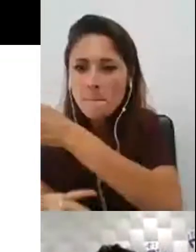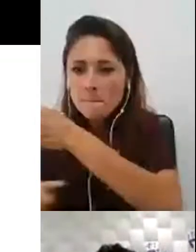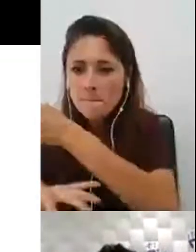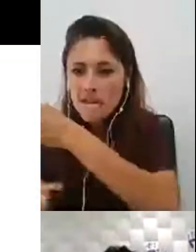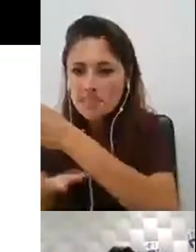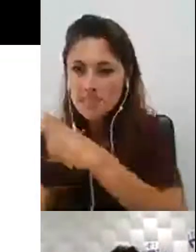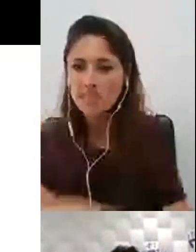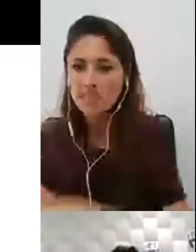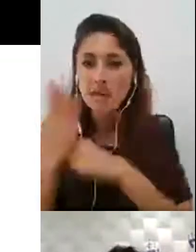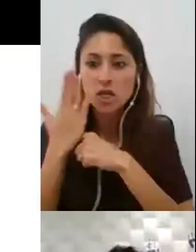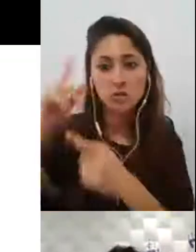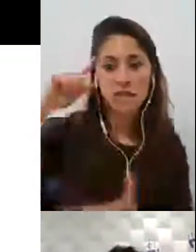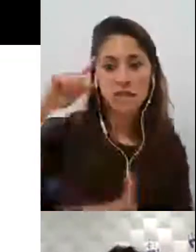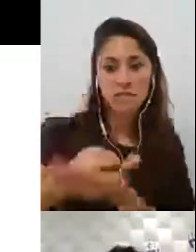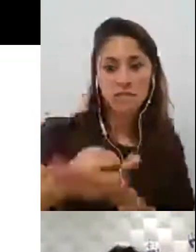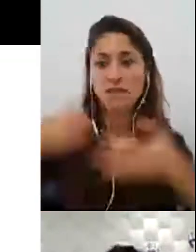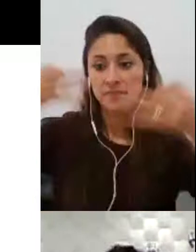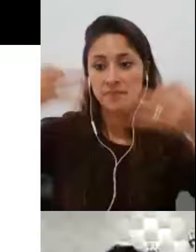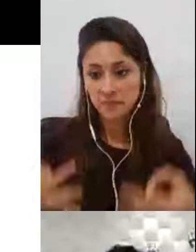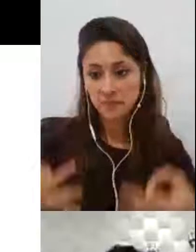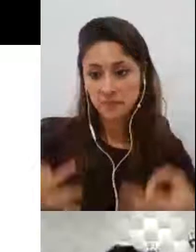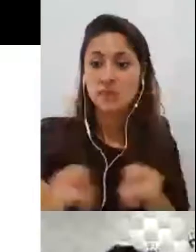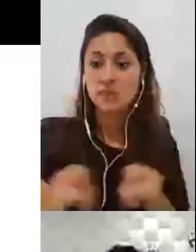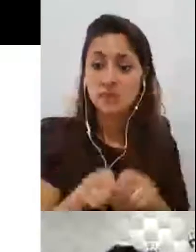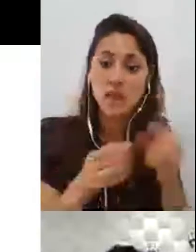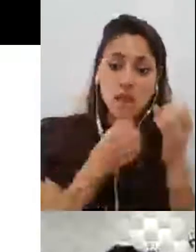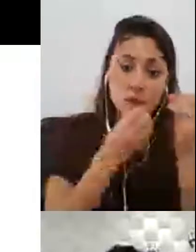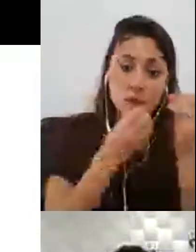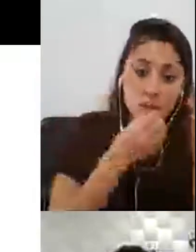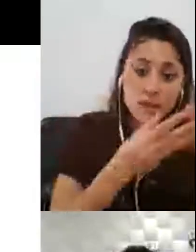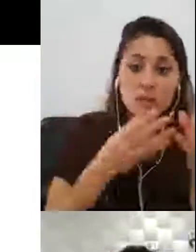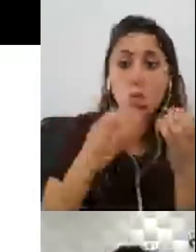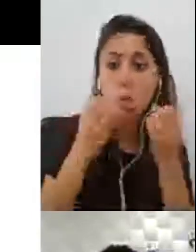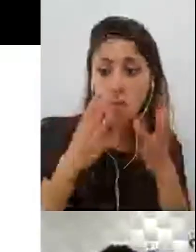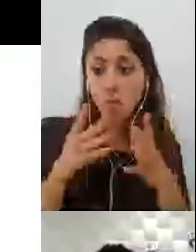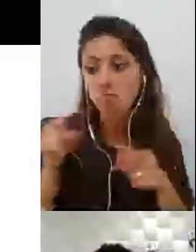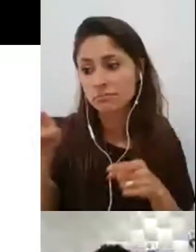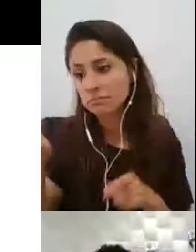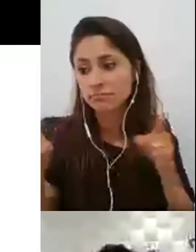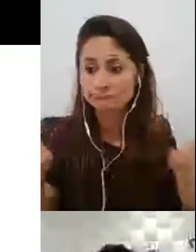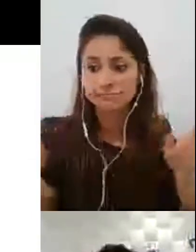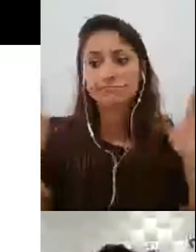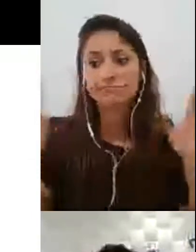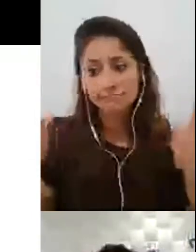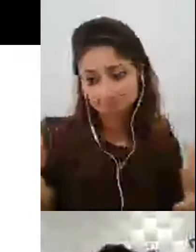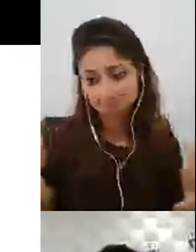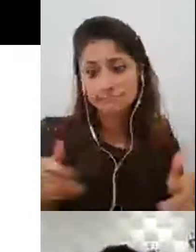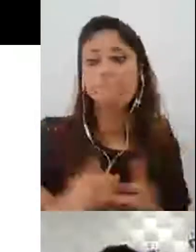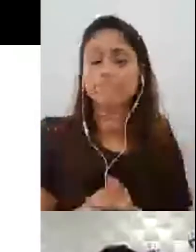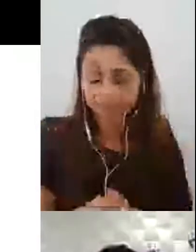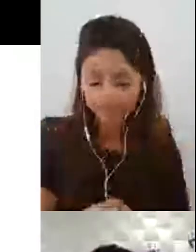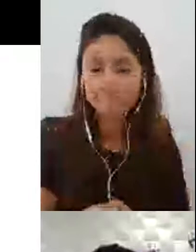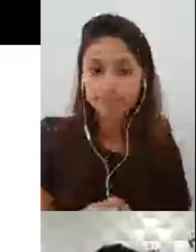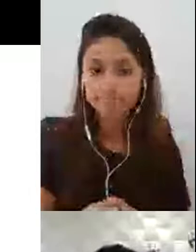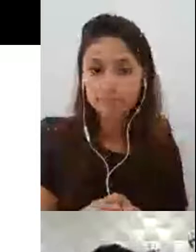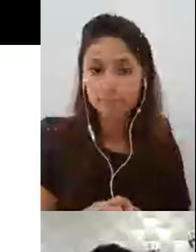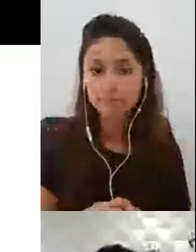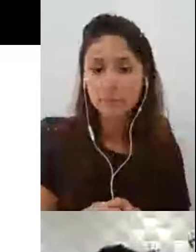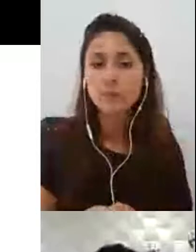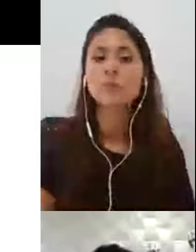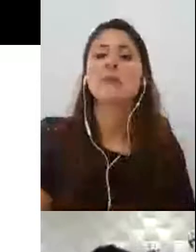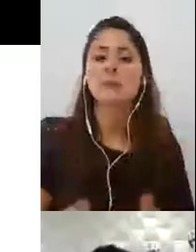uma boa decisão, uma boa informação. Então, essa é a grande diferença de um dado e informação. Então, se a gente